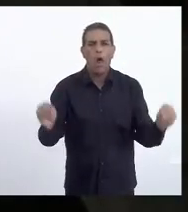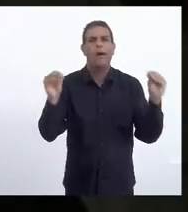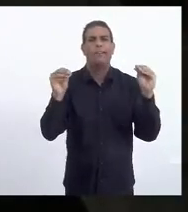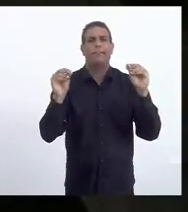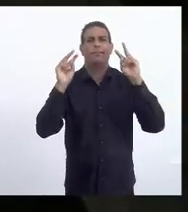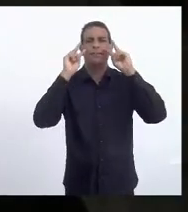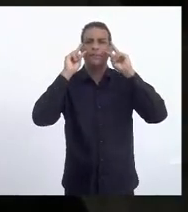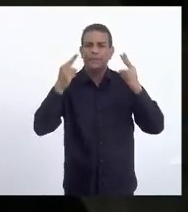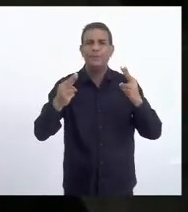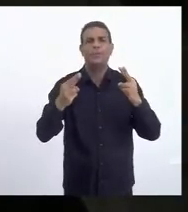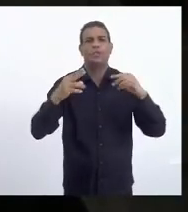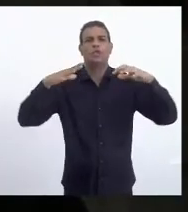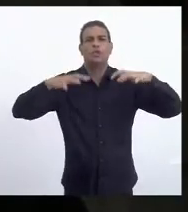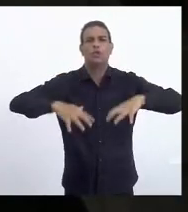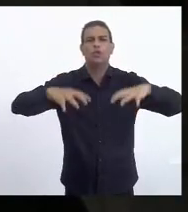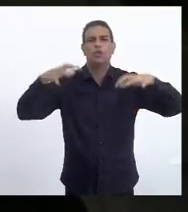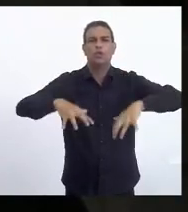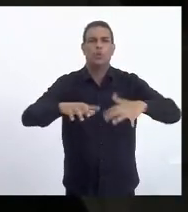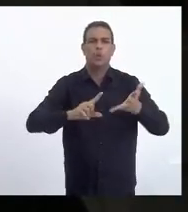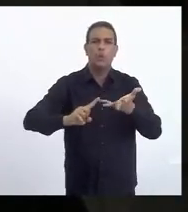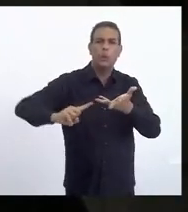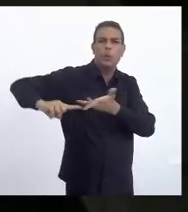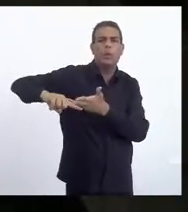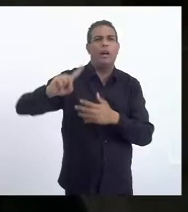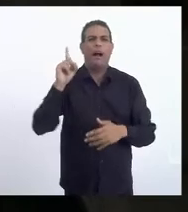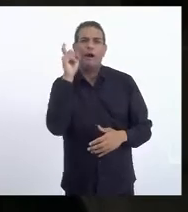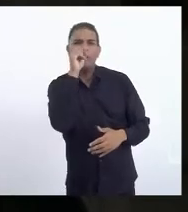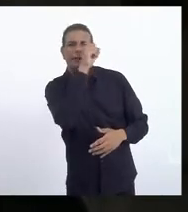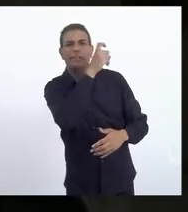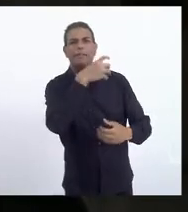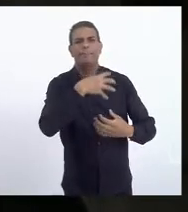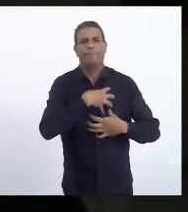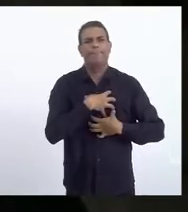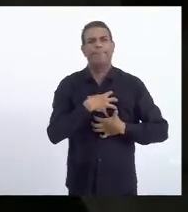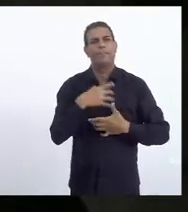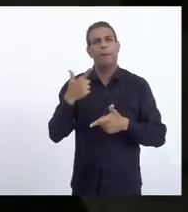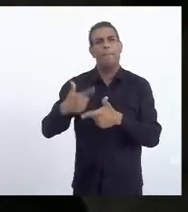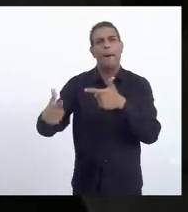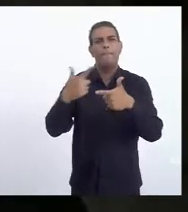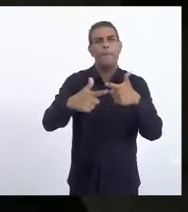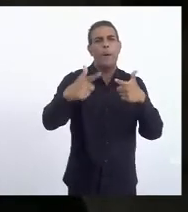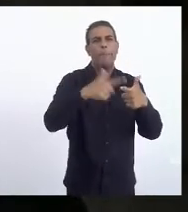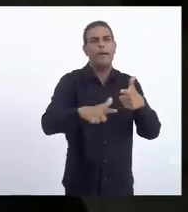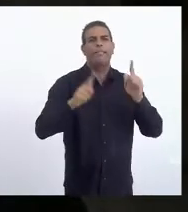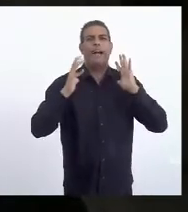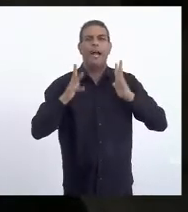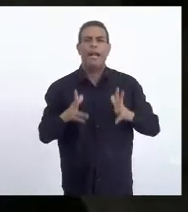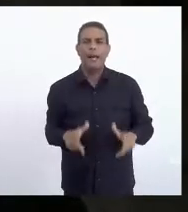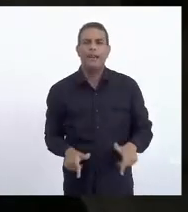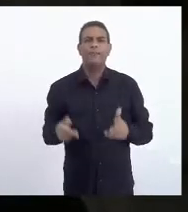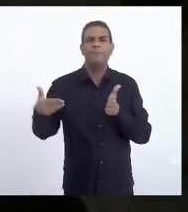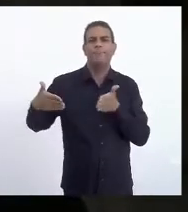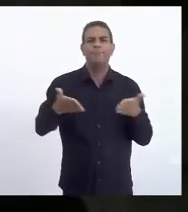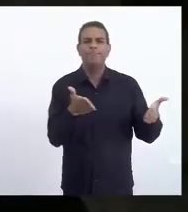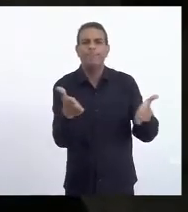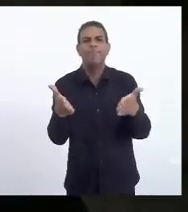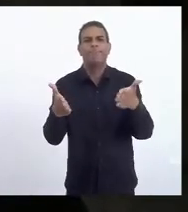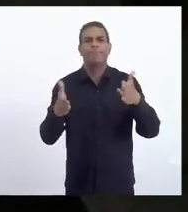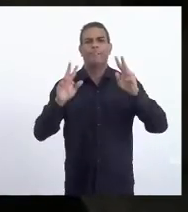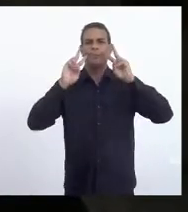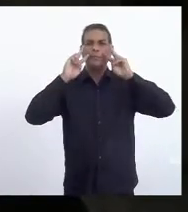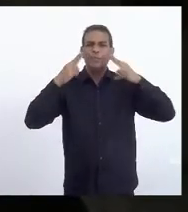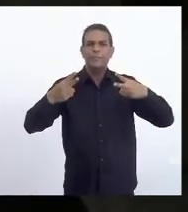dessas águas em muitos desses lugares é muito lenta muito difícil tem problema de limpeza de bueiros galerias